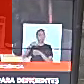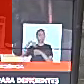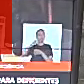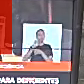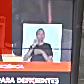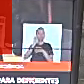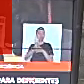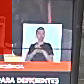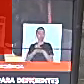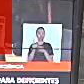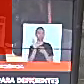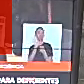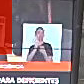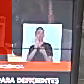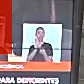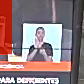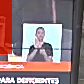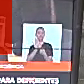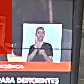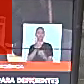deputadas. Fiquem